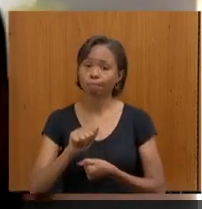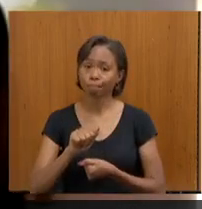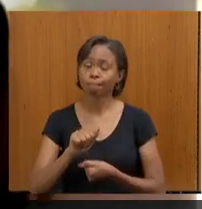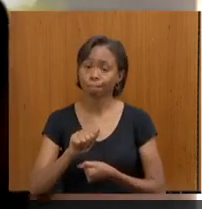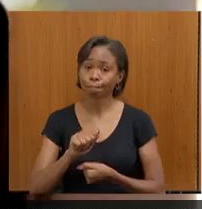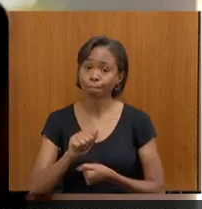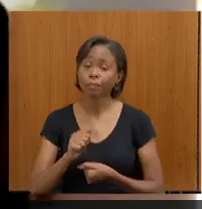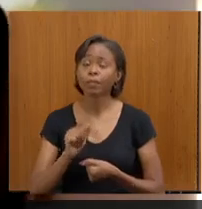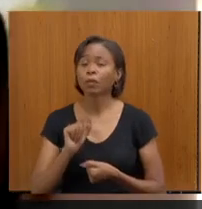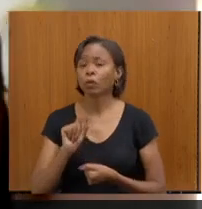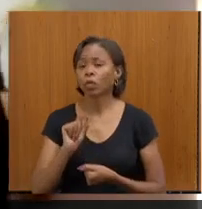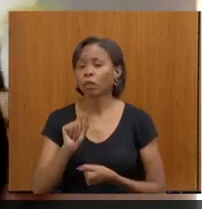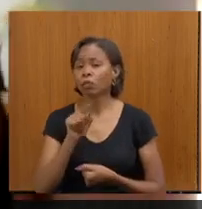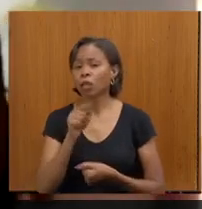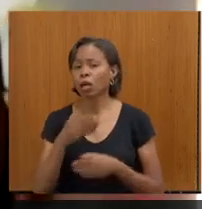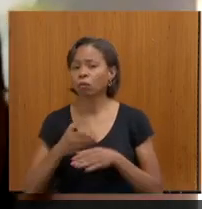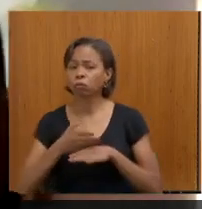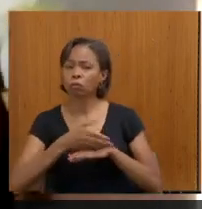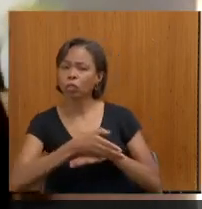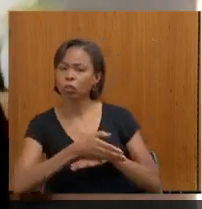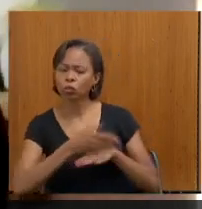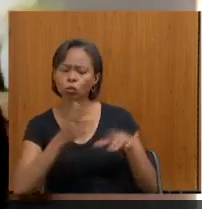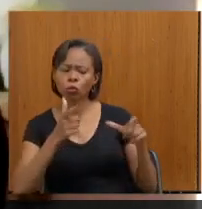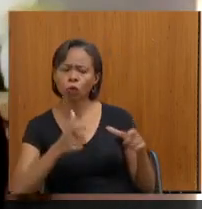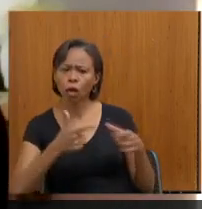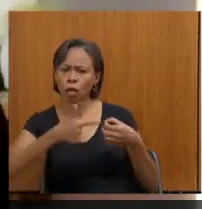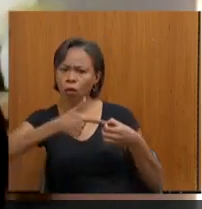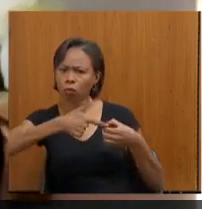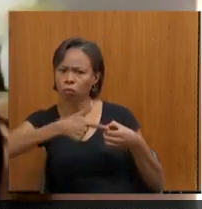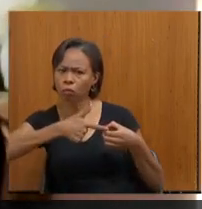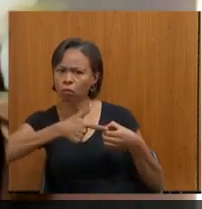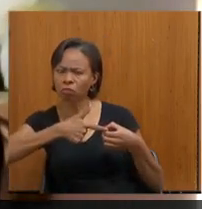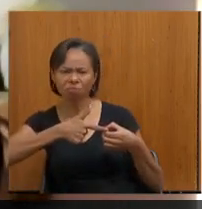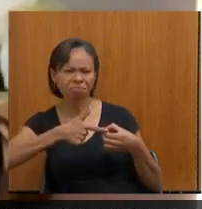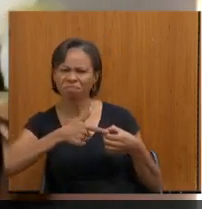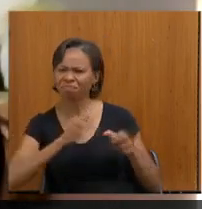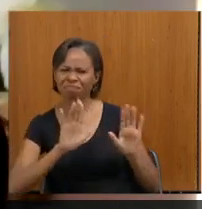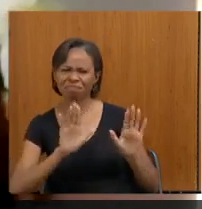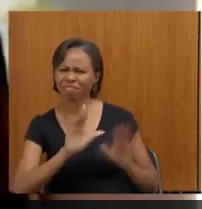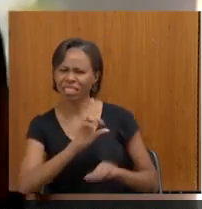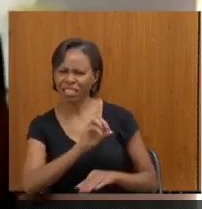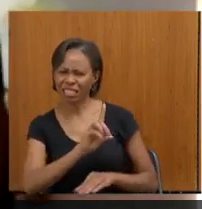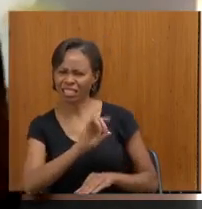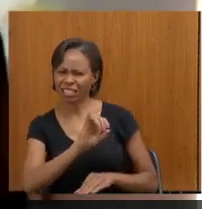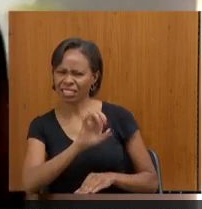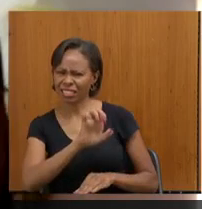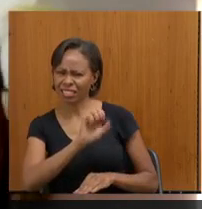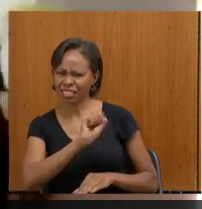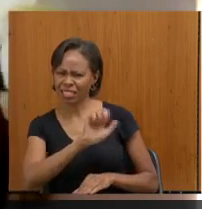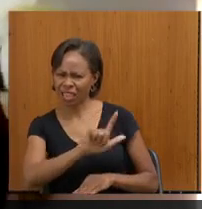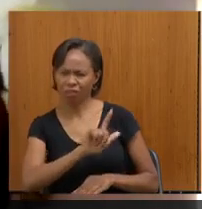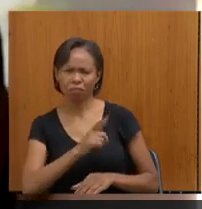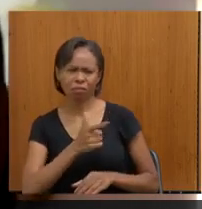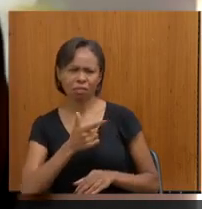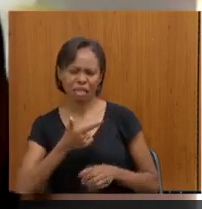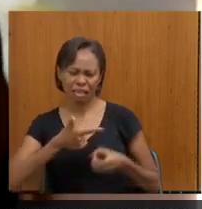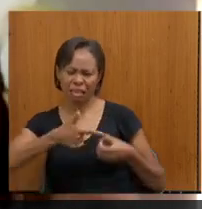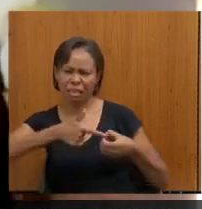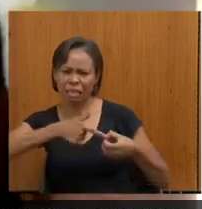numa estação posto de combustível não vai mais ter diesel nem gasolina vai ter